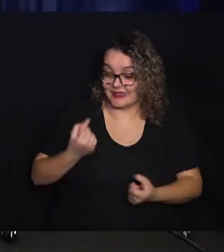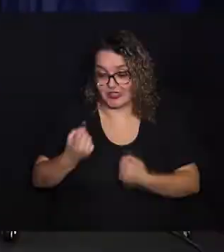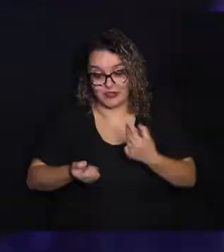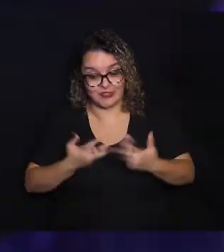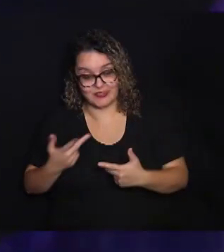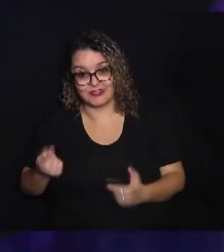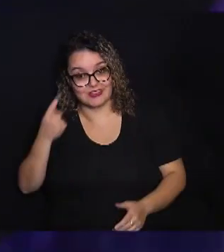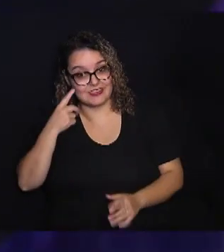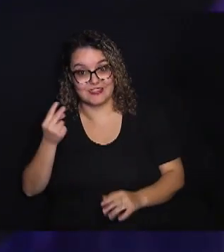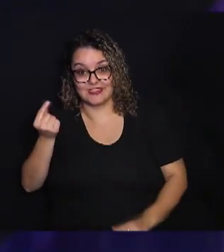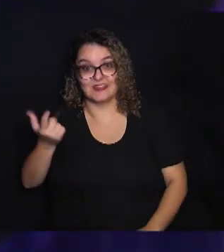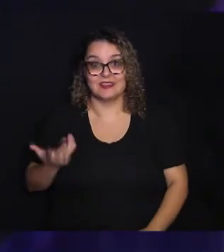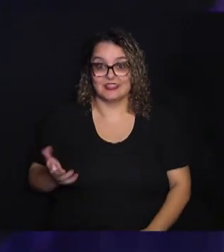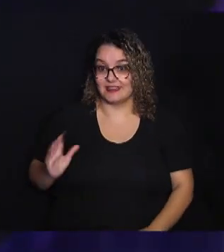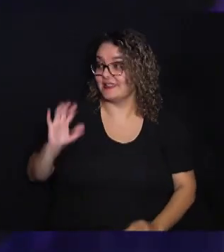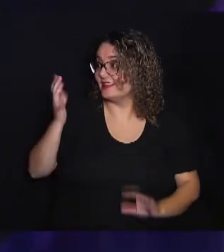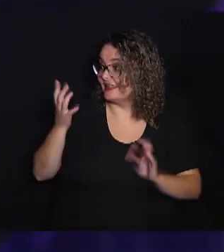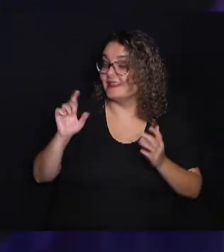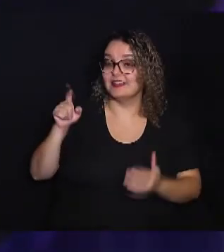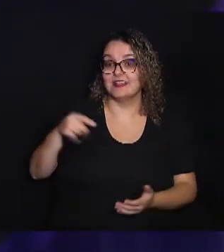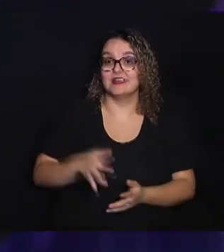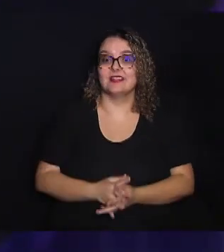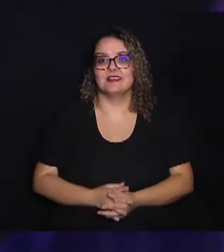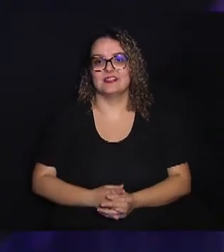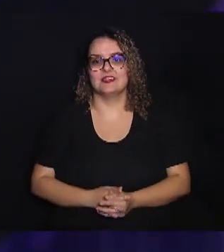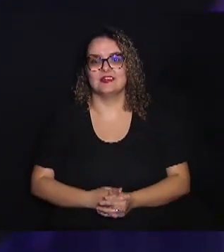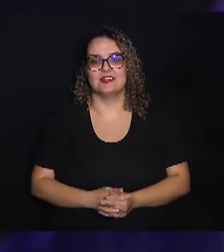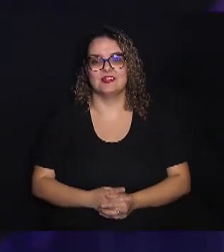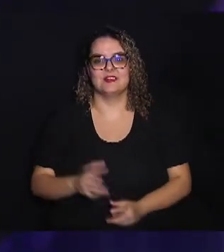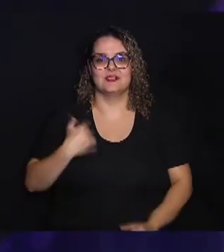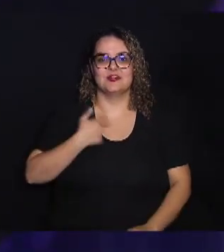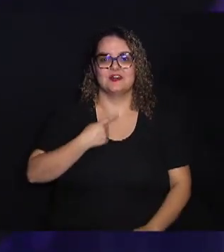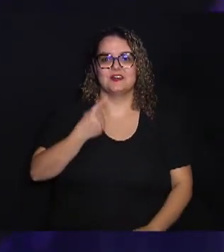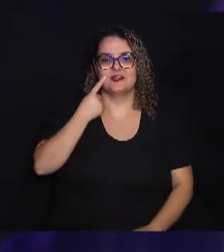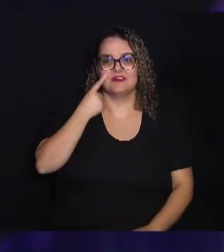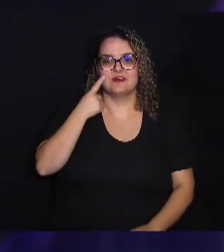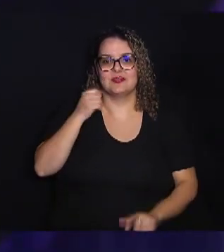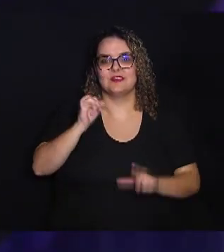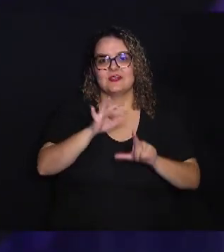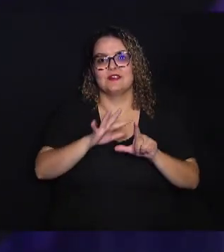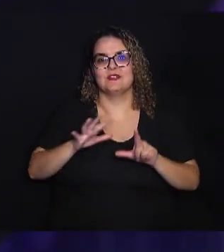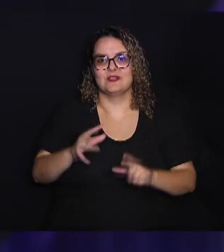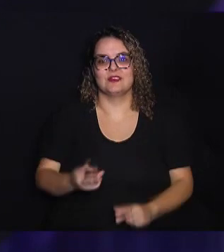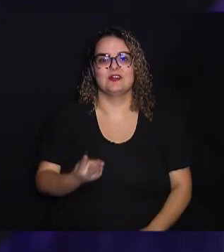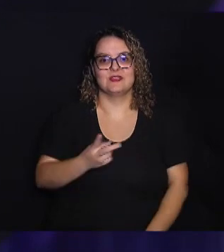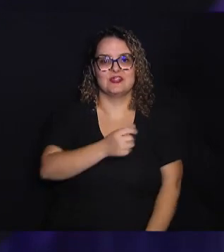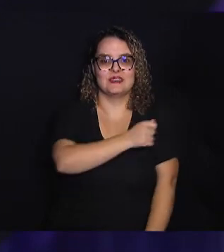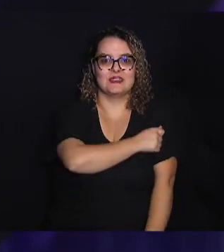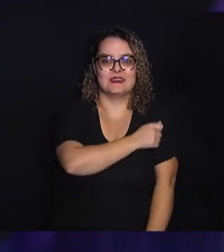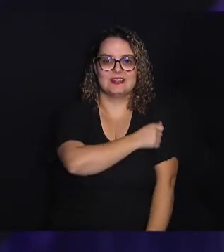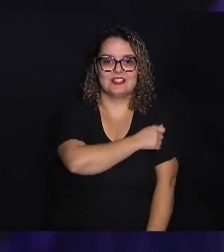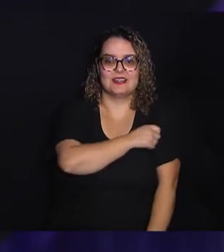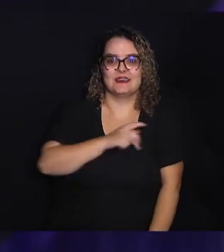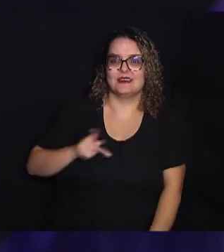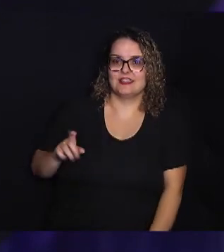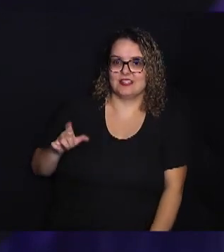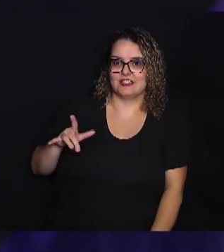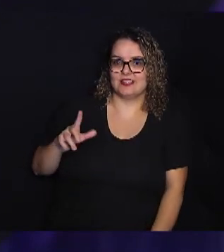E vai acontecendo, né? A gente vai ver umas imagens de 2 alunos da Keila,